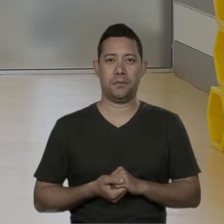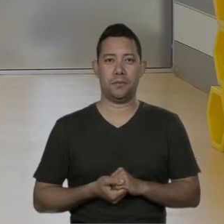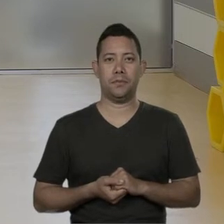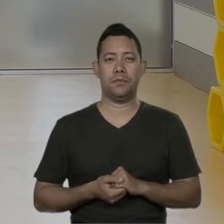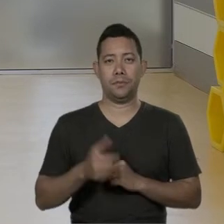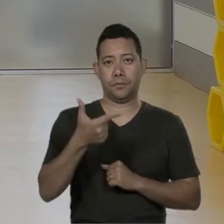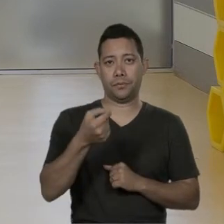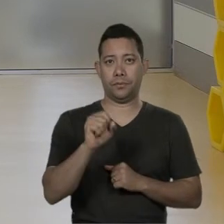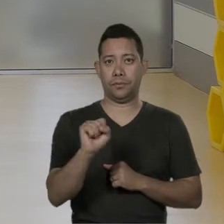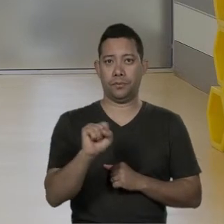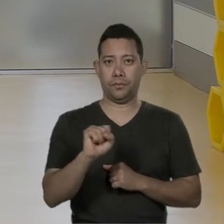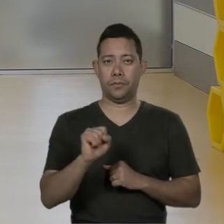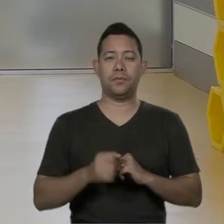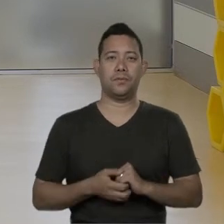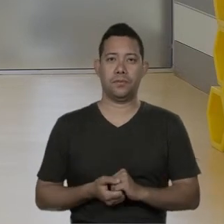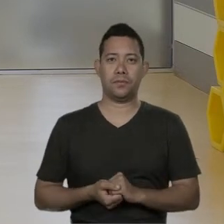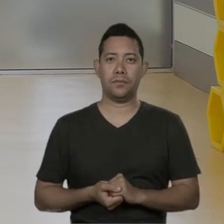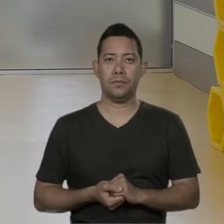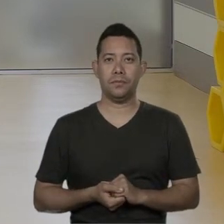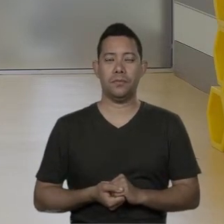Mais 20 segundos, turma!